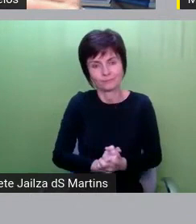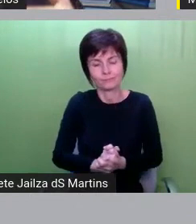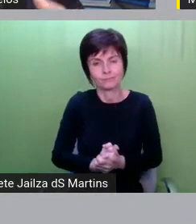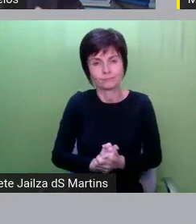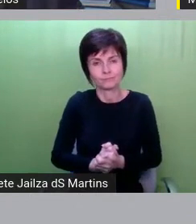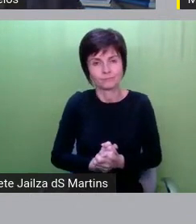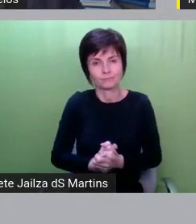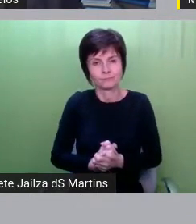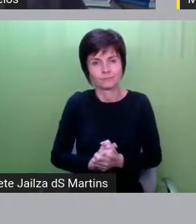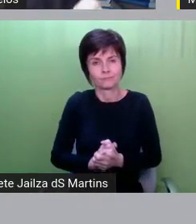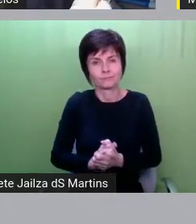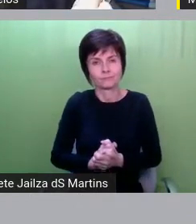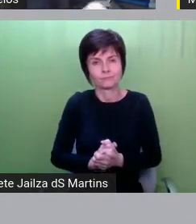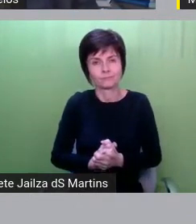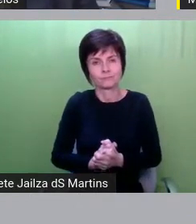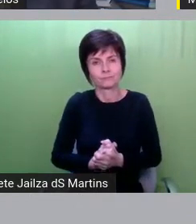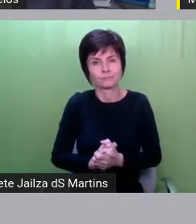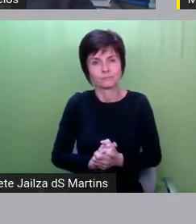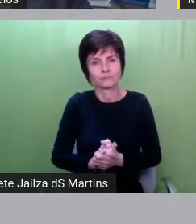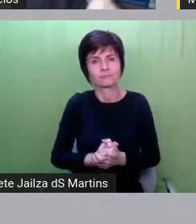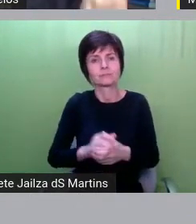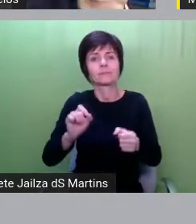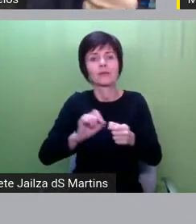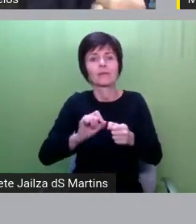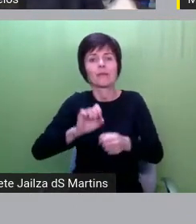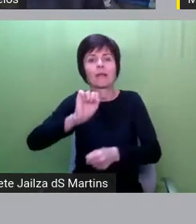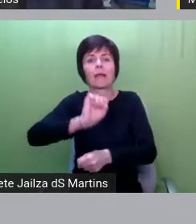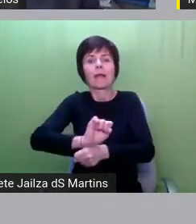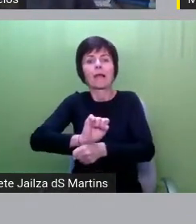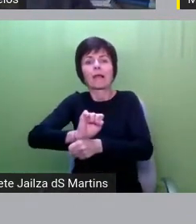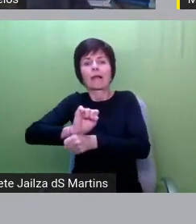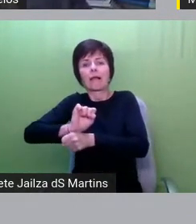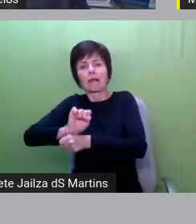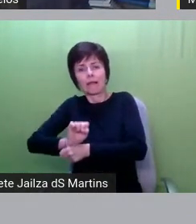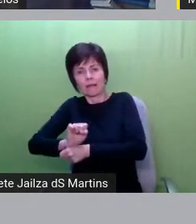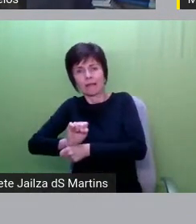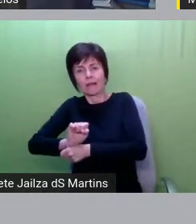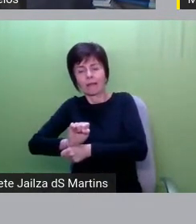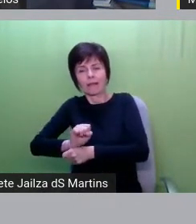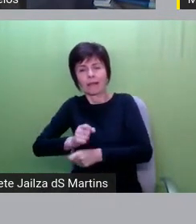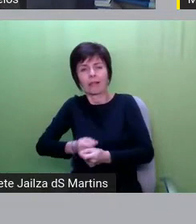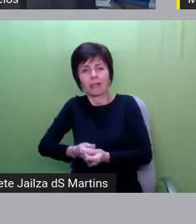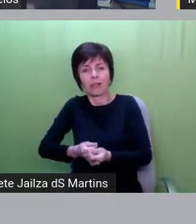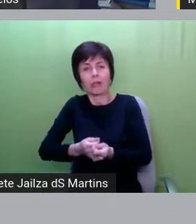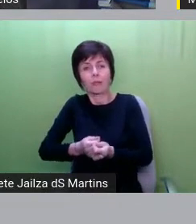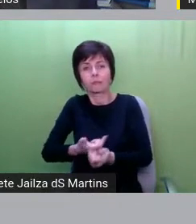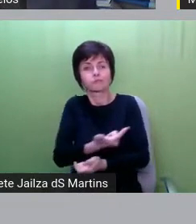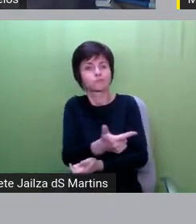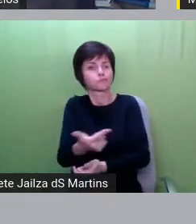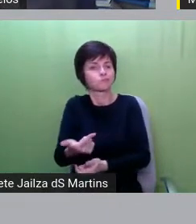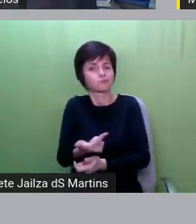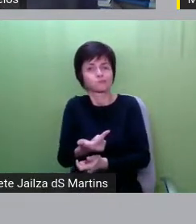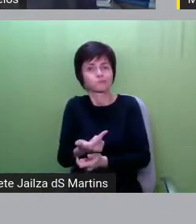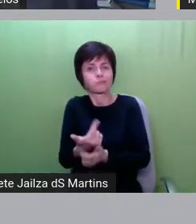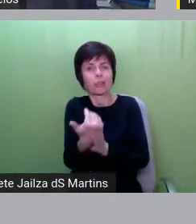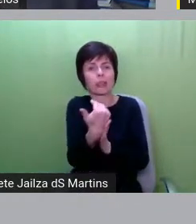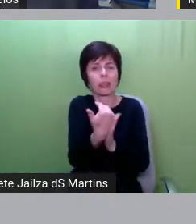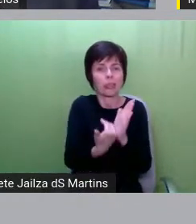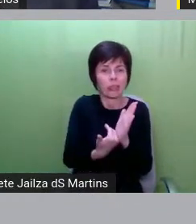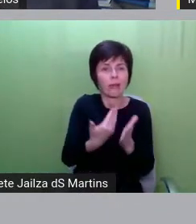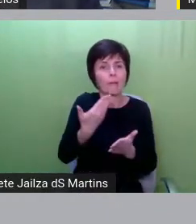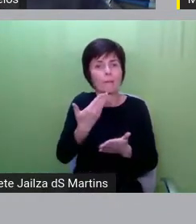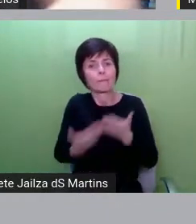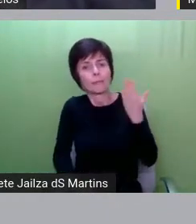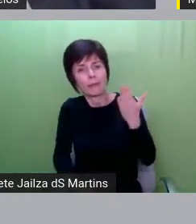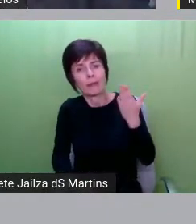ela promove a estagnação econômica, a recessão, e não há política de austeridade